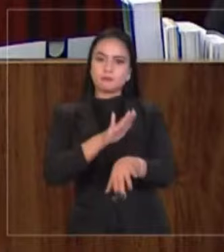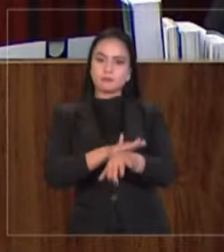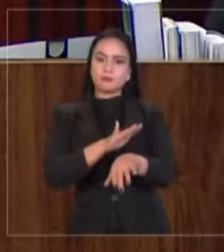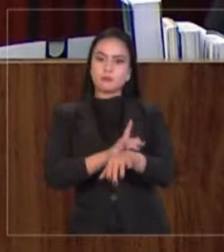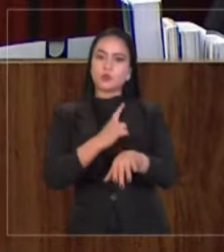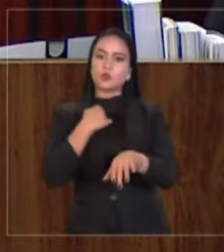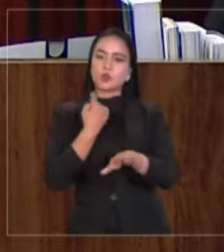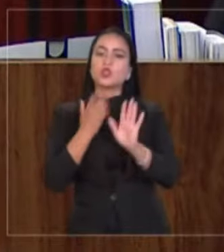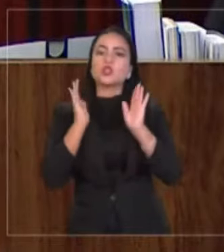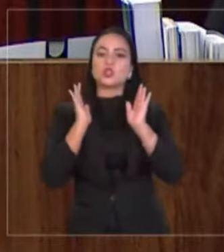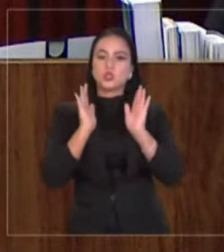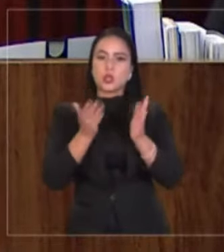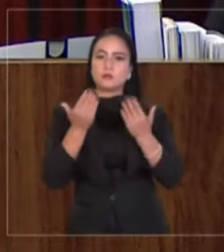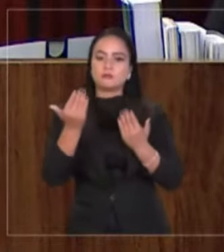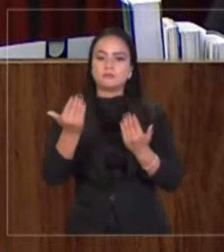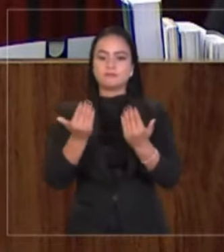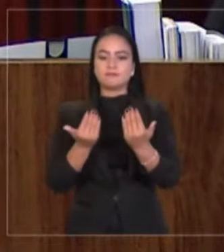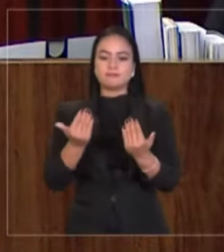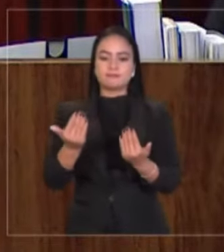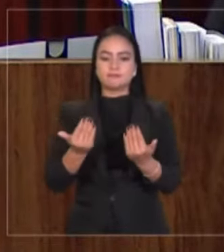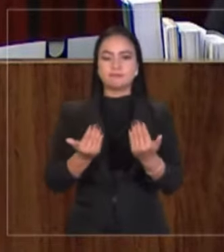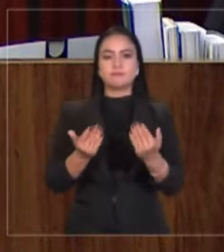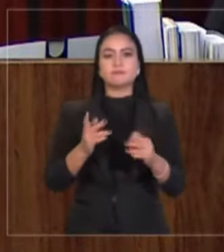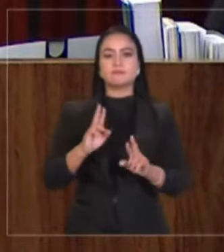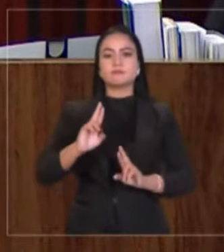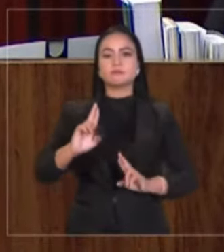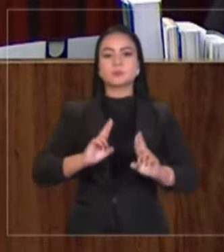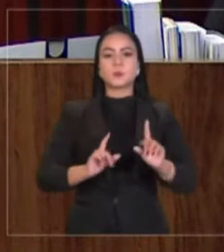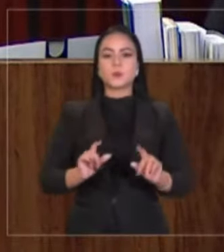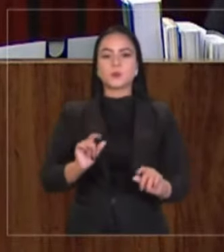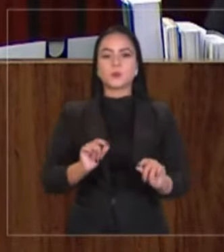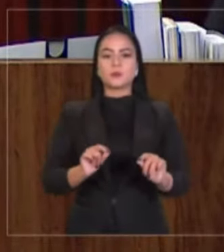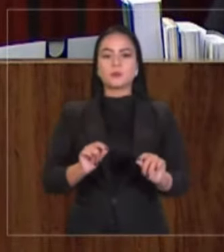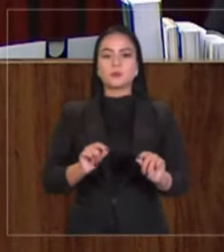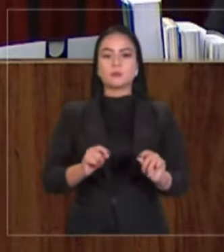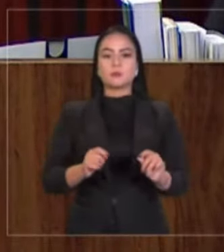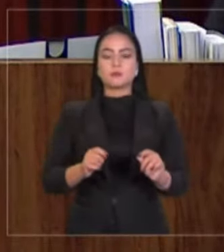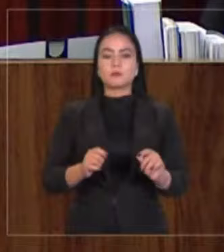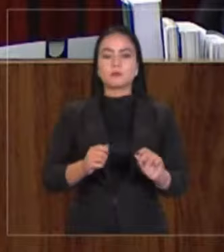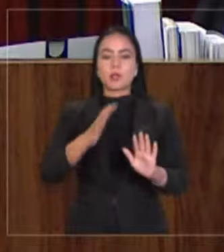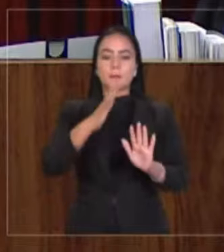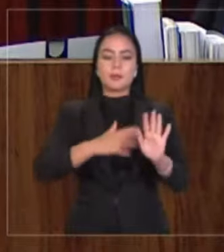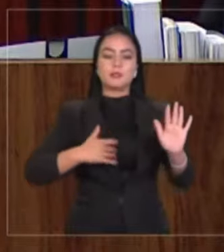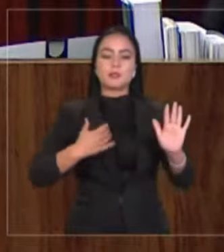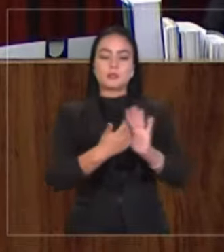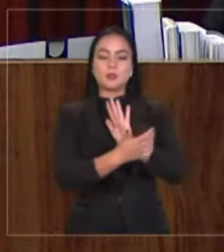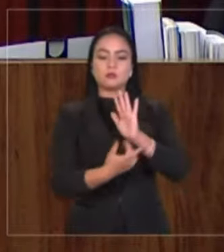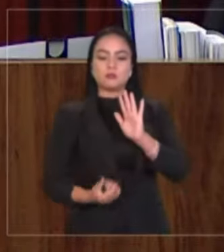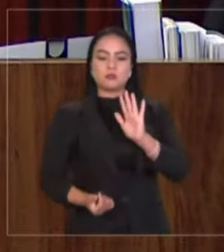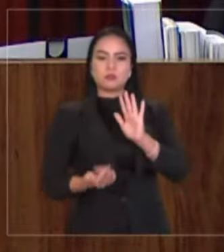estamos aqui analisando em relação à prestações de contas